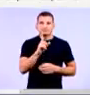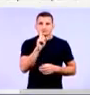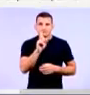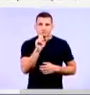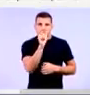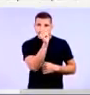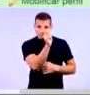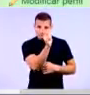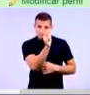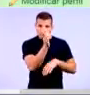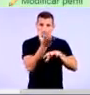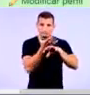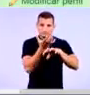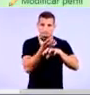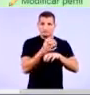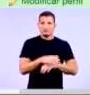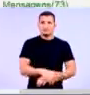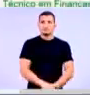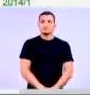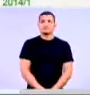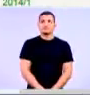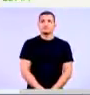na disciplina.